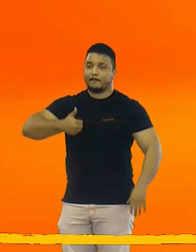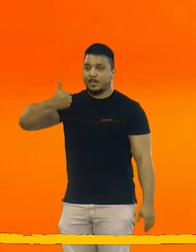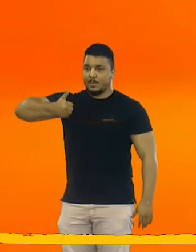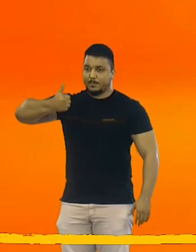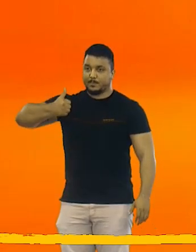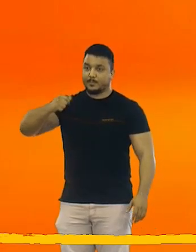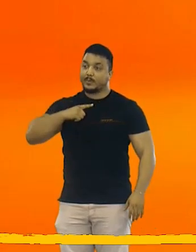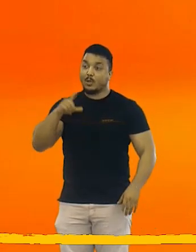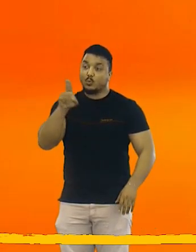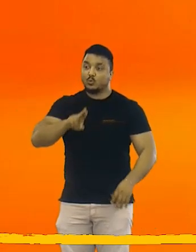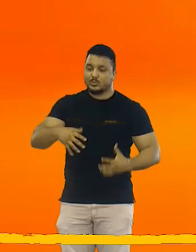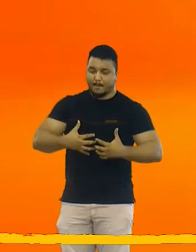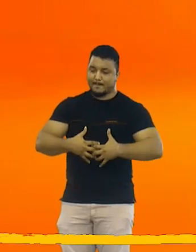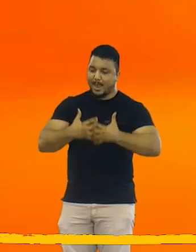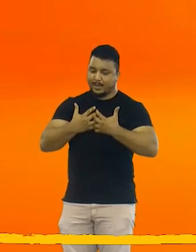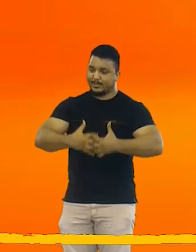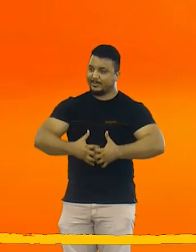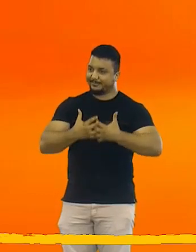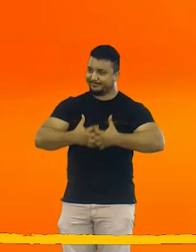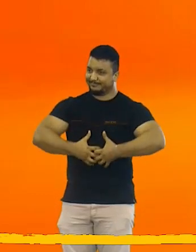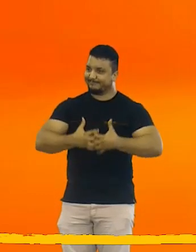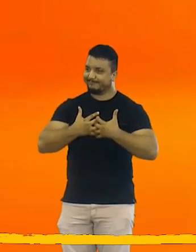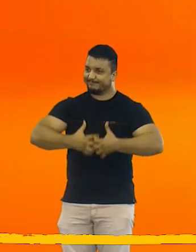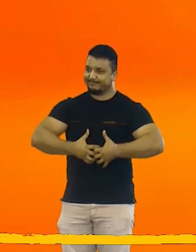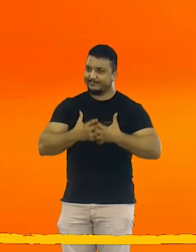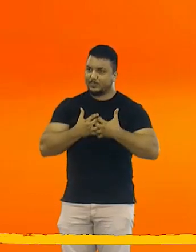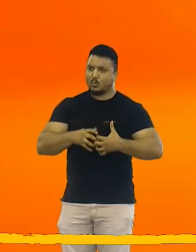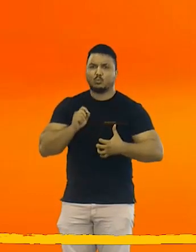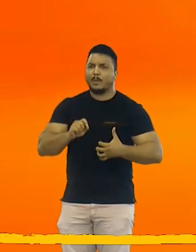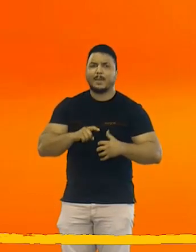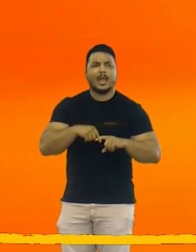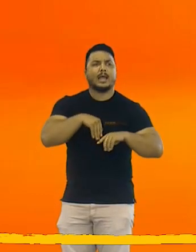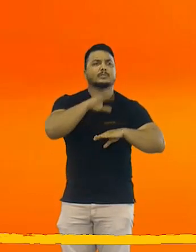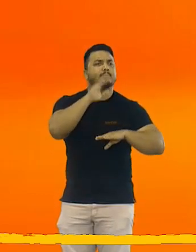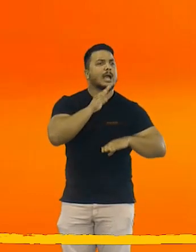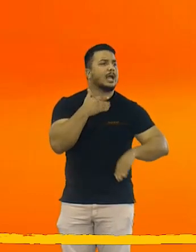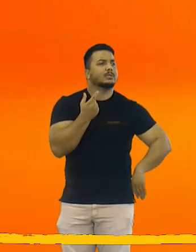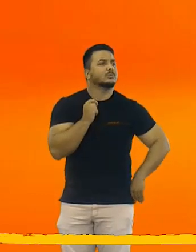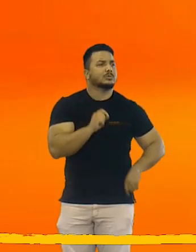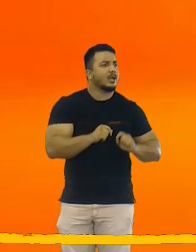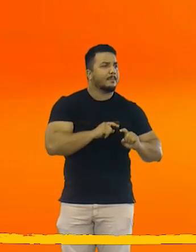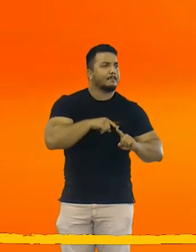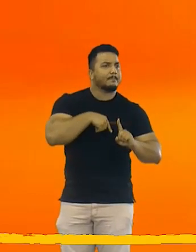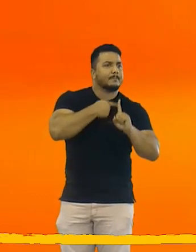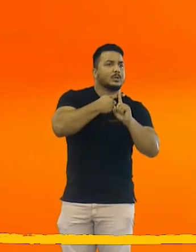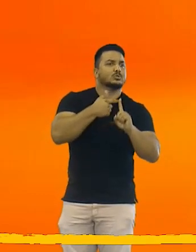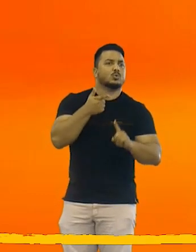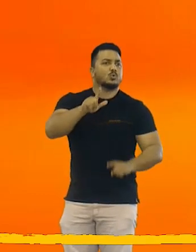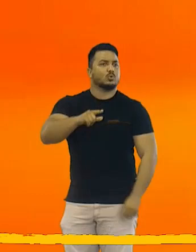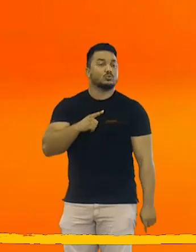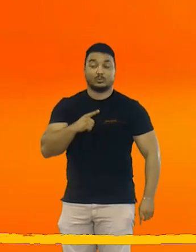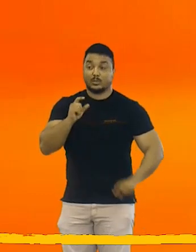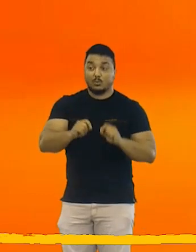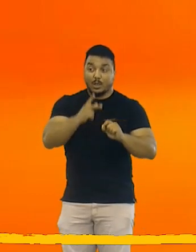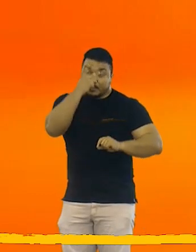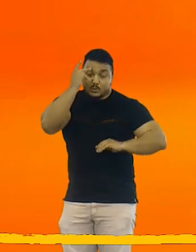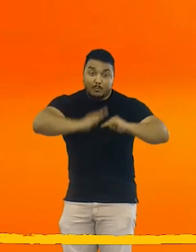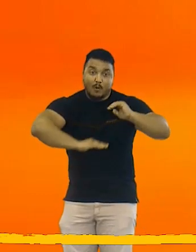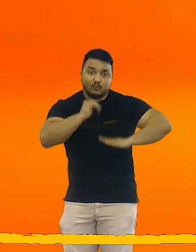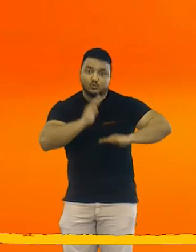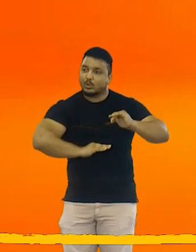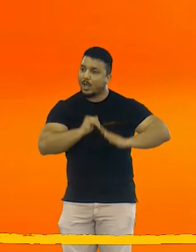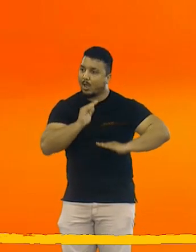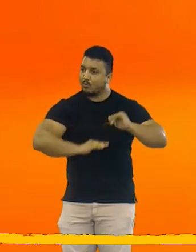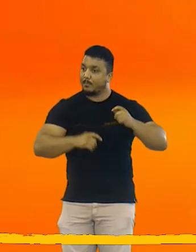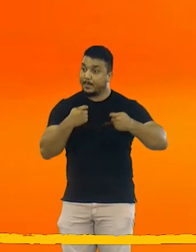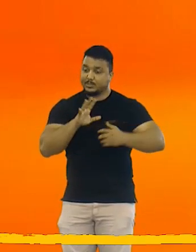vai usar máquinas e equipamentos. Fernandes, o que mais? Você vai ter que ter mão de obra mais qualificada.